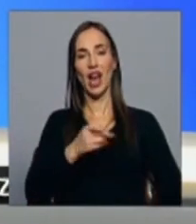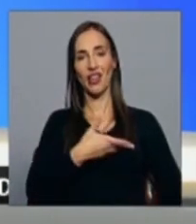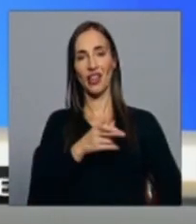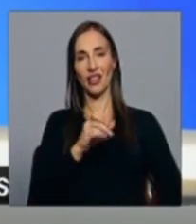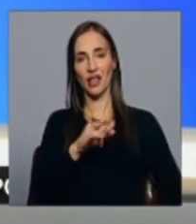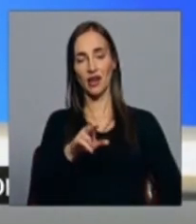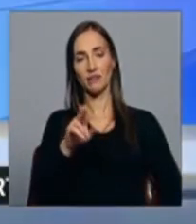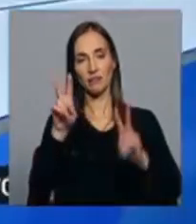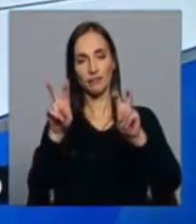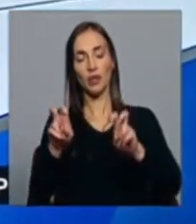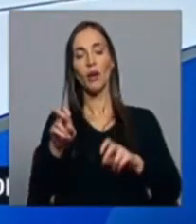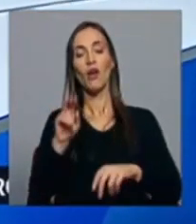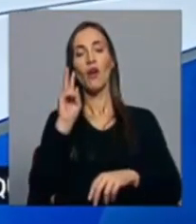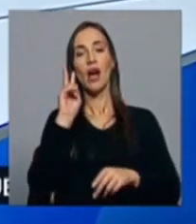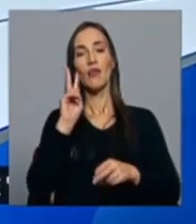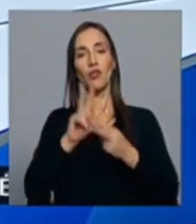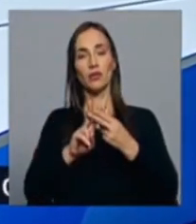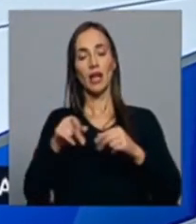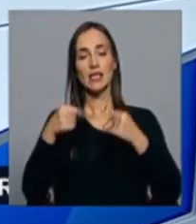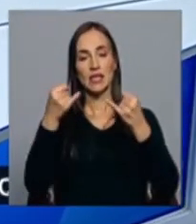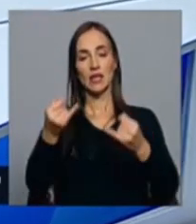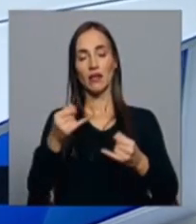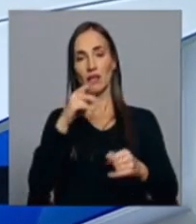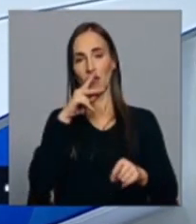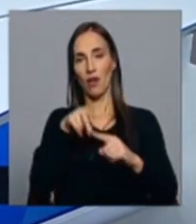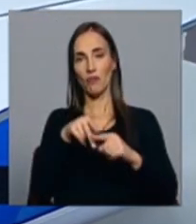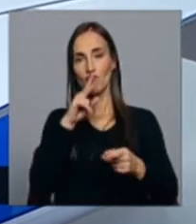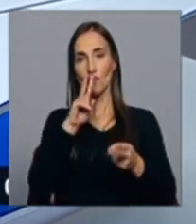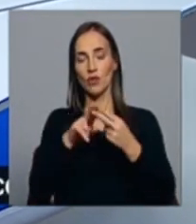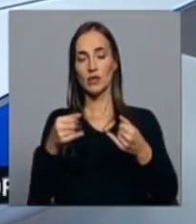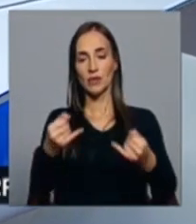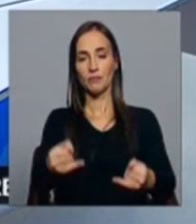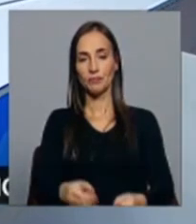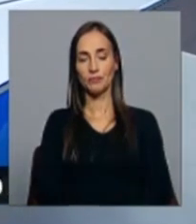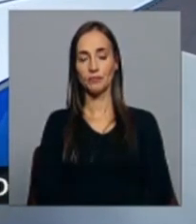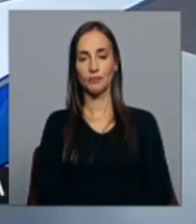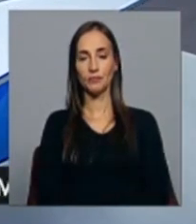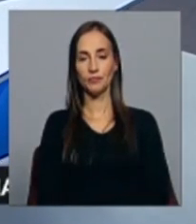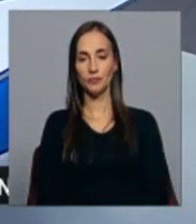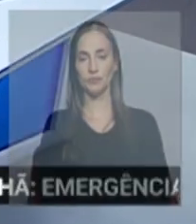intervalo Até já já E aí